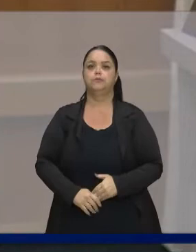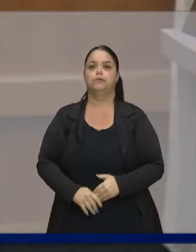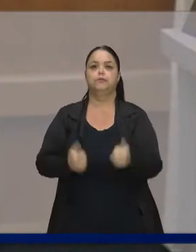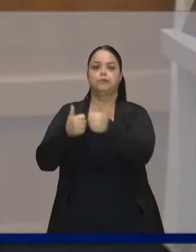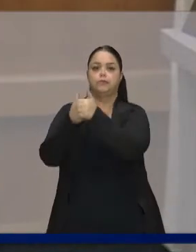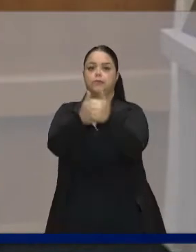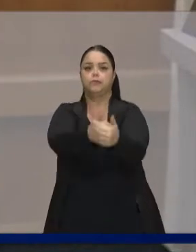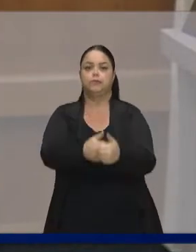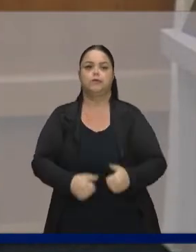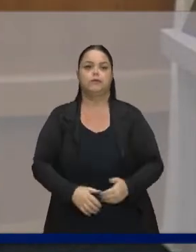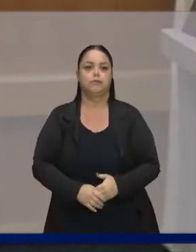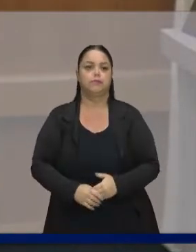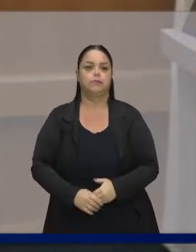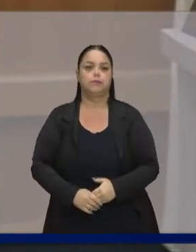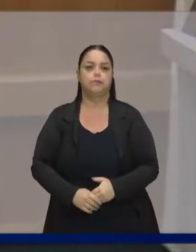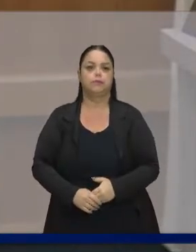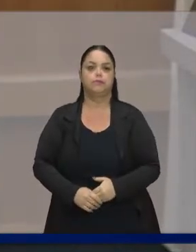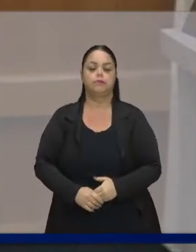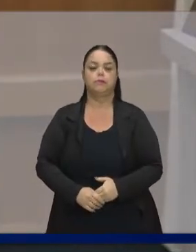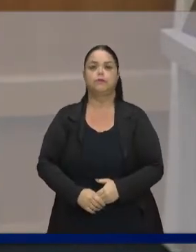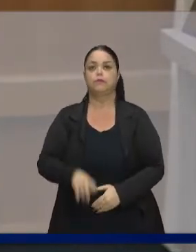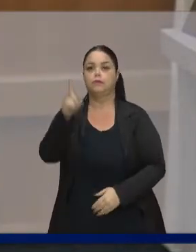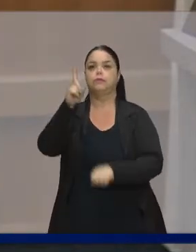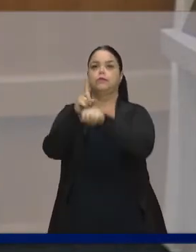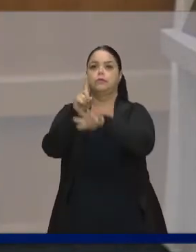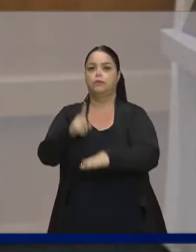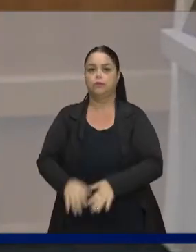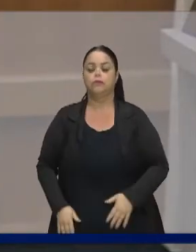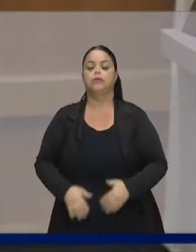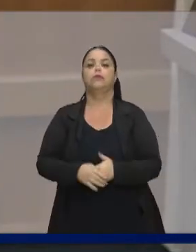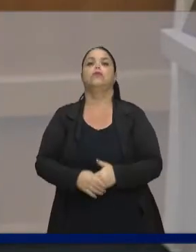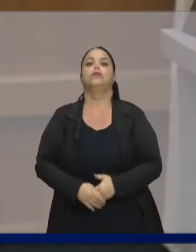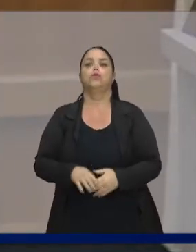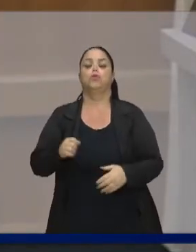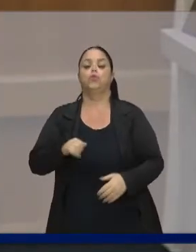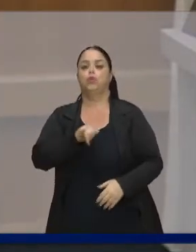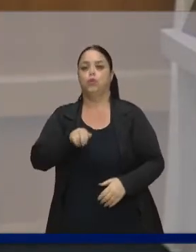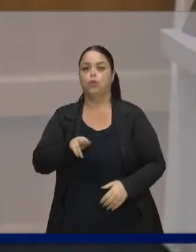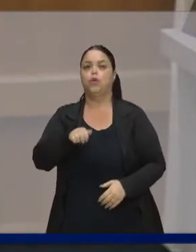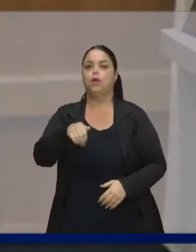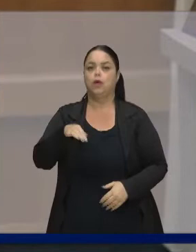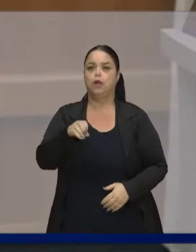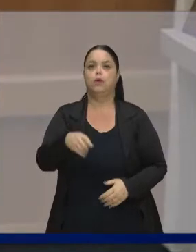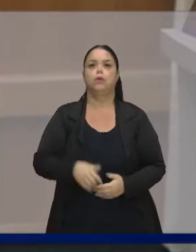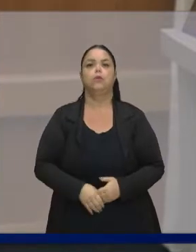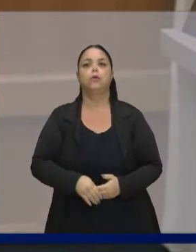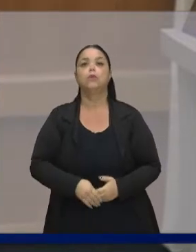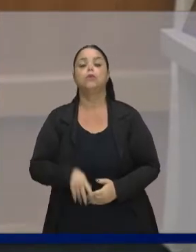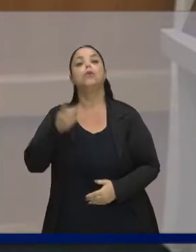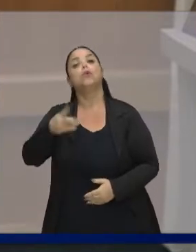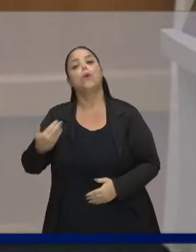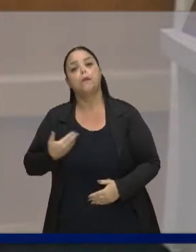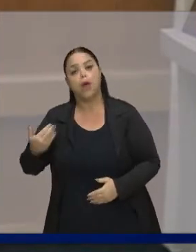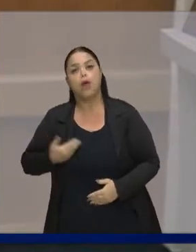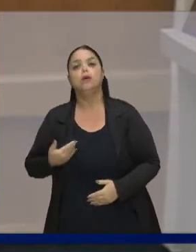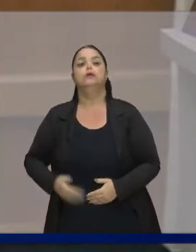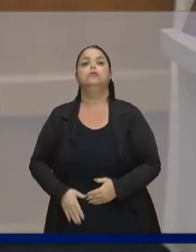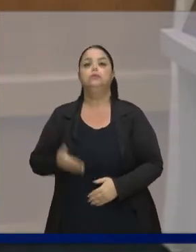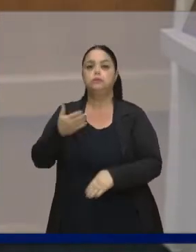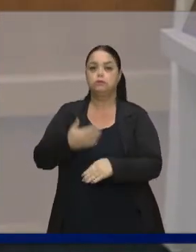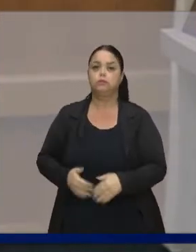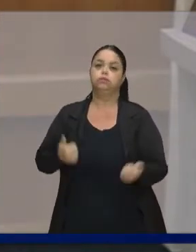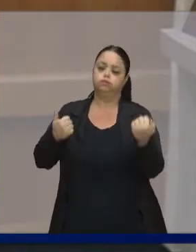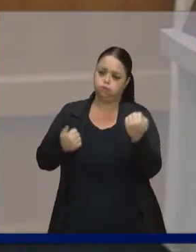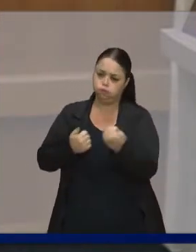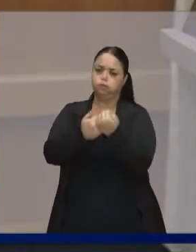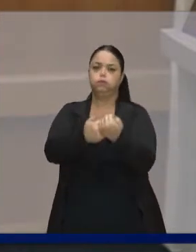acompanhando, e também que Deus abençoe na sua vocação, Juliano, sempre nosso amigo, nosso parceiro, eu tenho